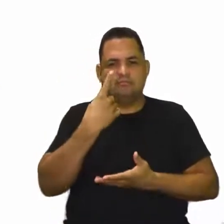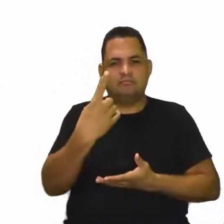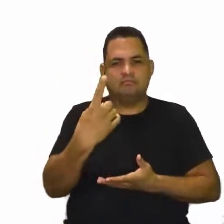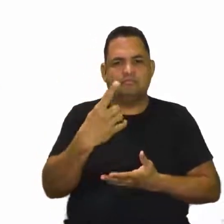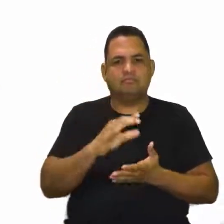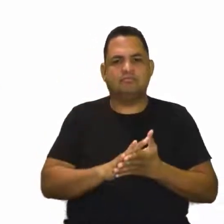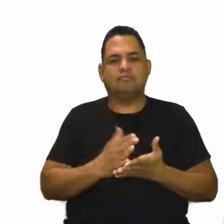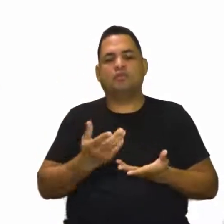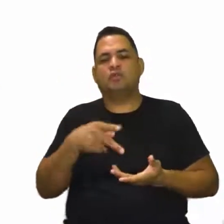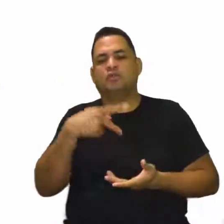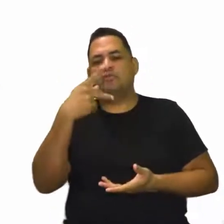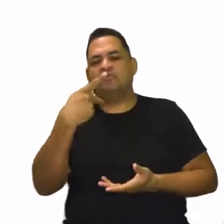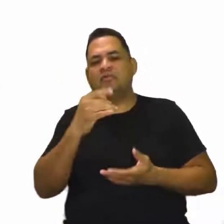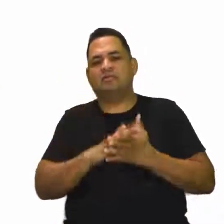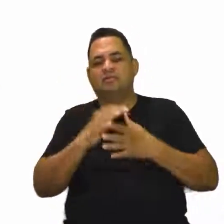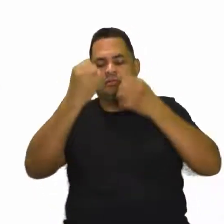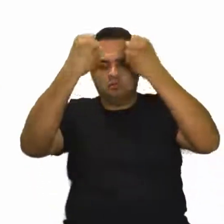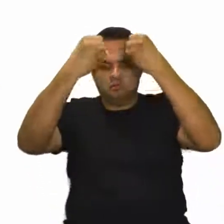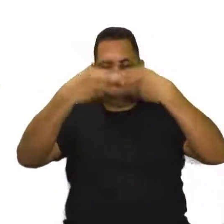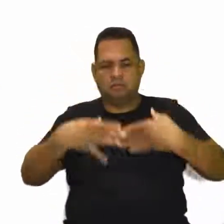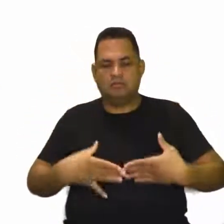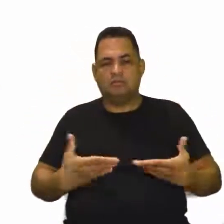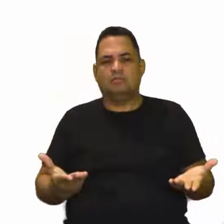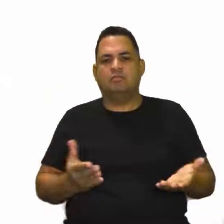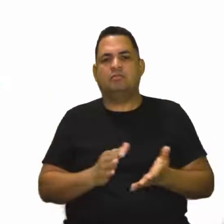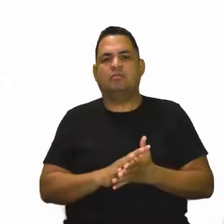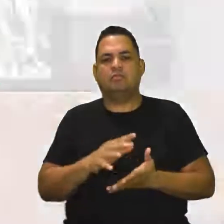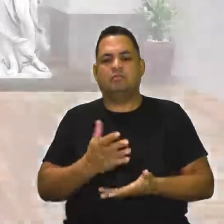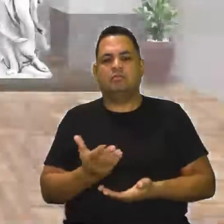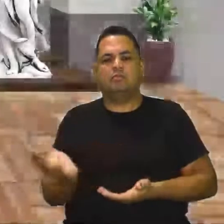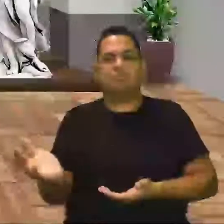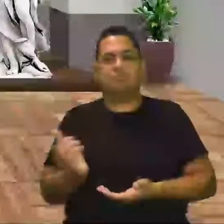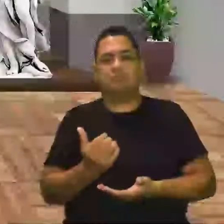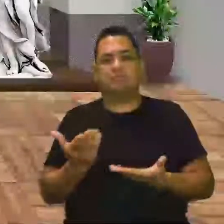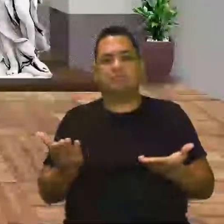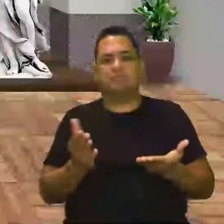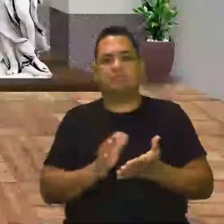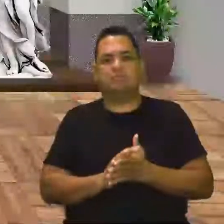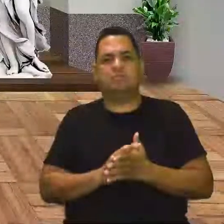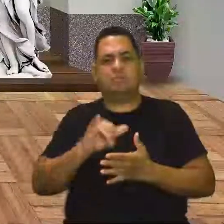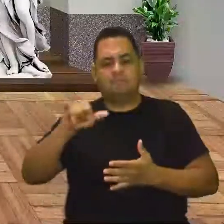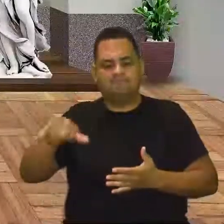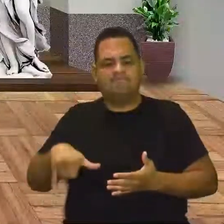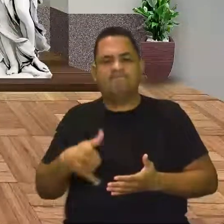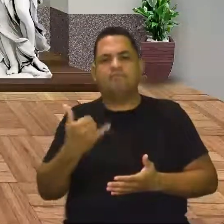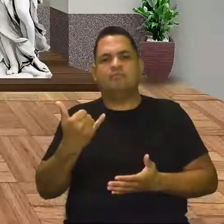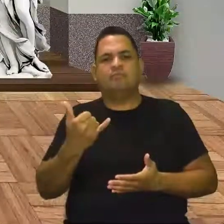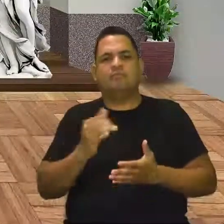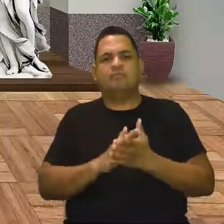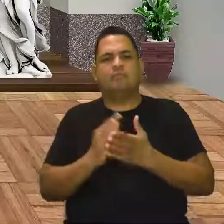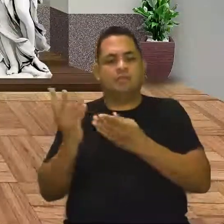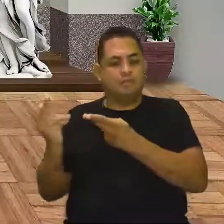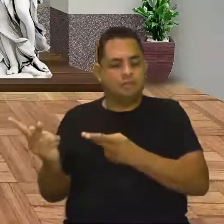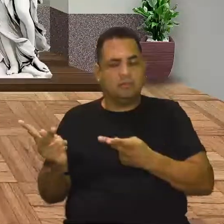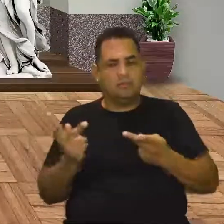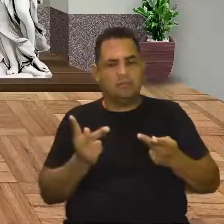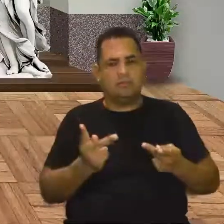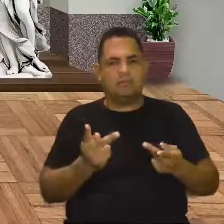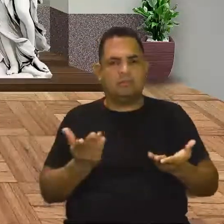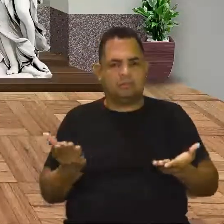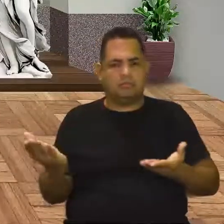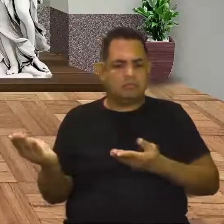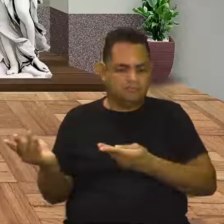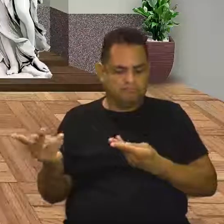observando a minha fala, a minha explicação, e vem para mim. Eu aproveito, eu convido você para